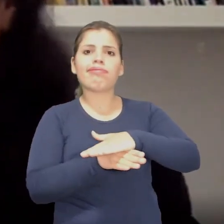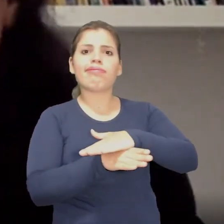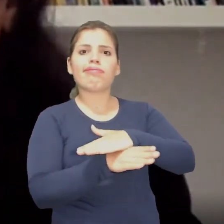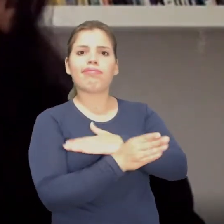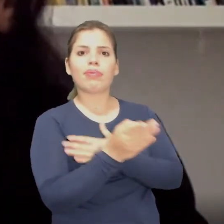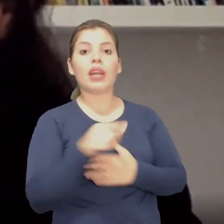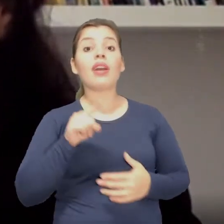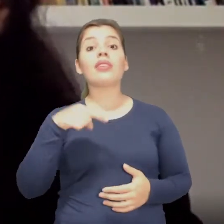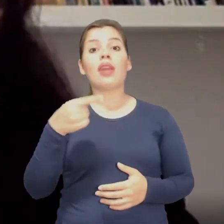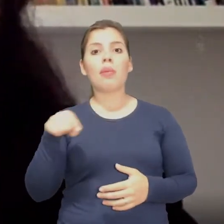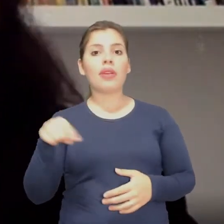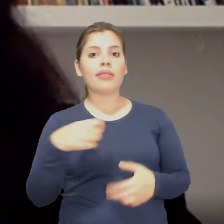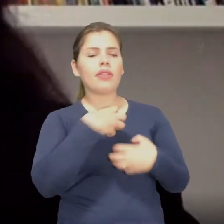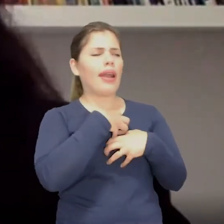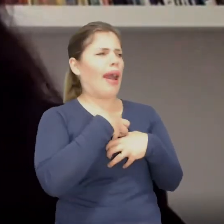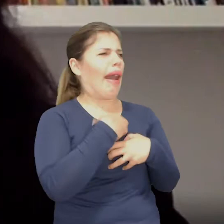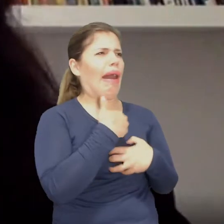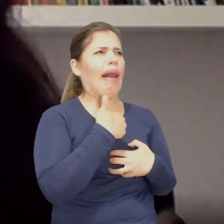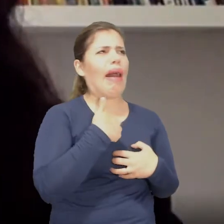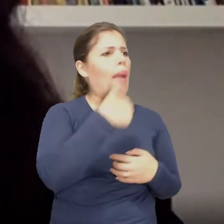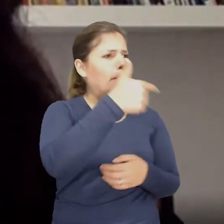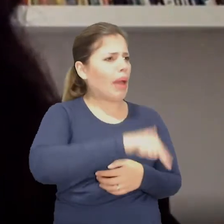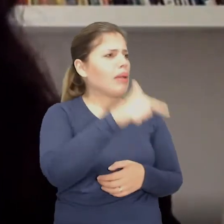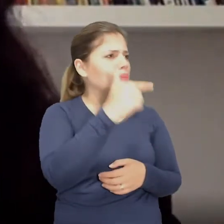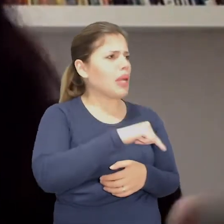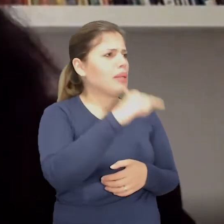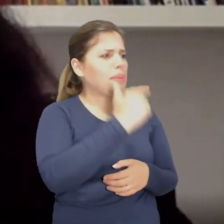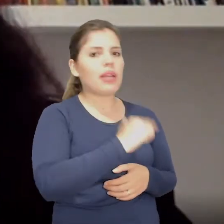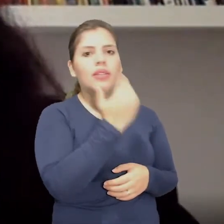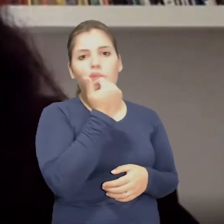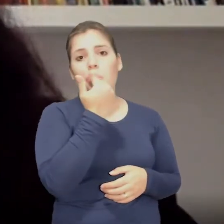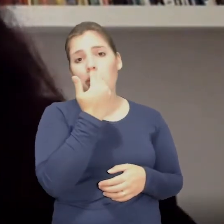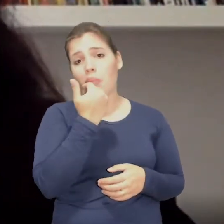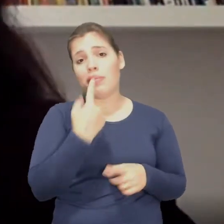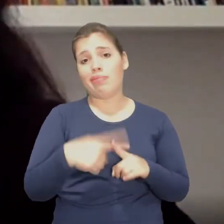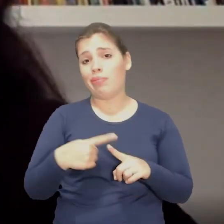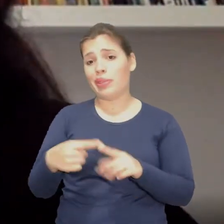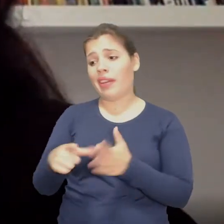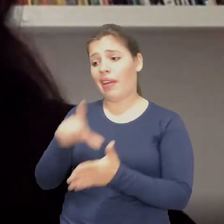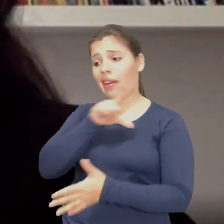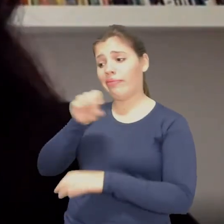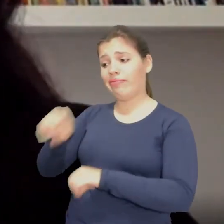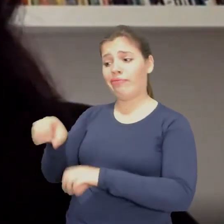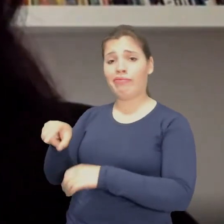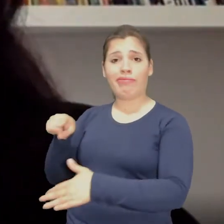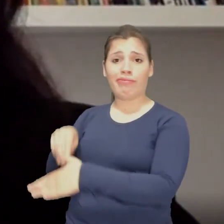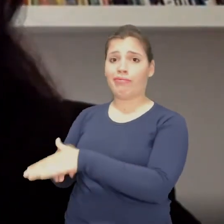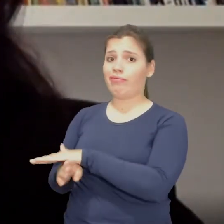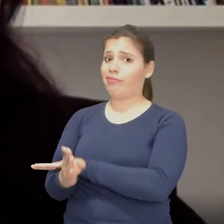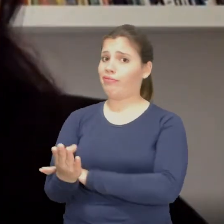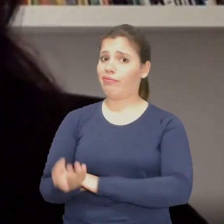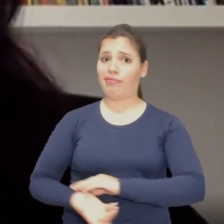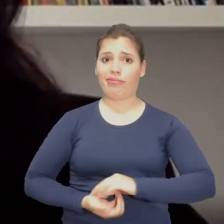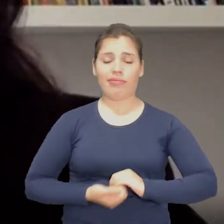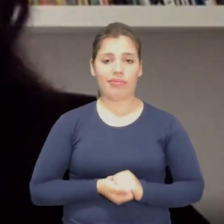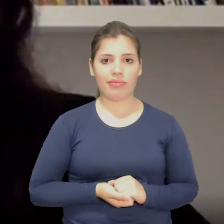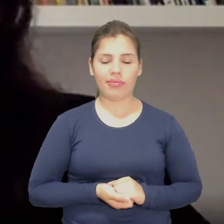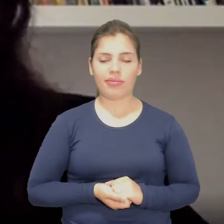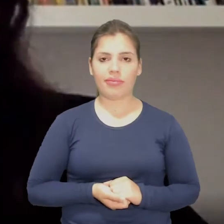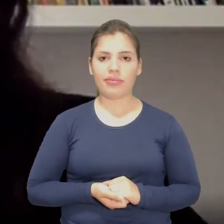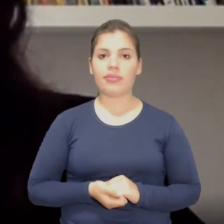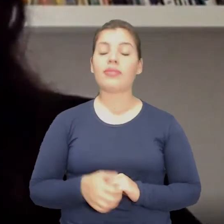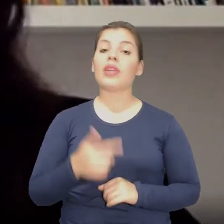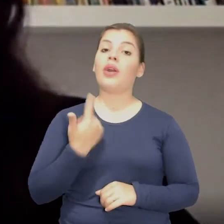daqui a pouco ela vai sentir que precisa, sim, comer mais, como ela foi ensinada a fazer. Então, acho que esse é um ponto. O